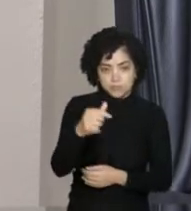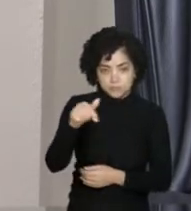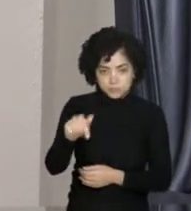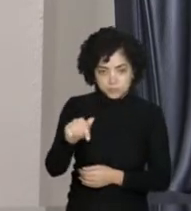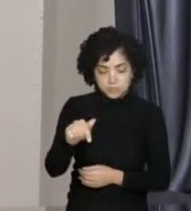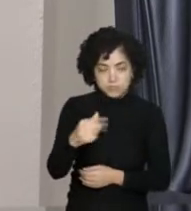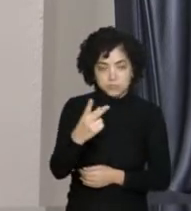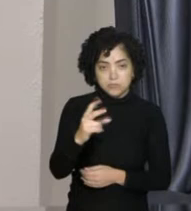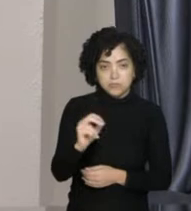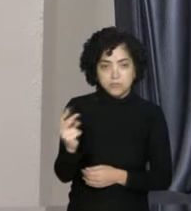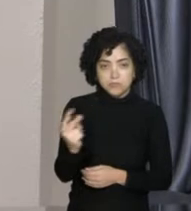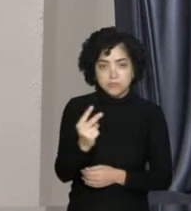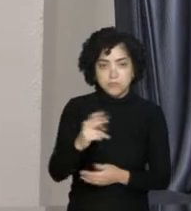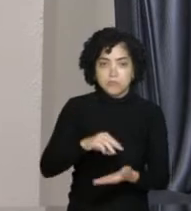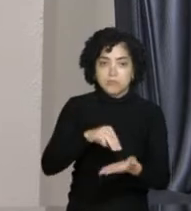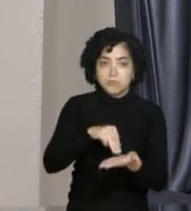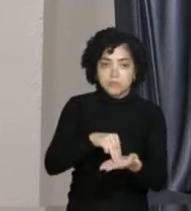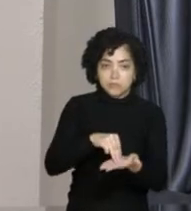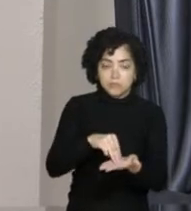267/2022 e a moção número